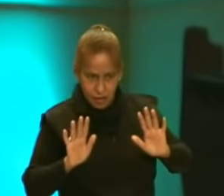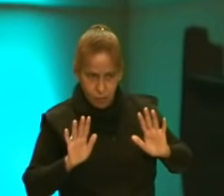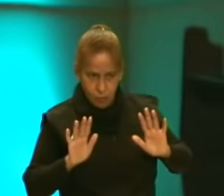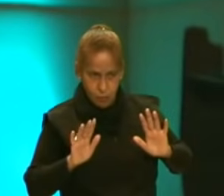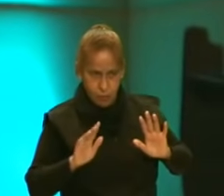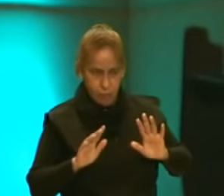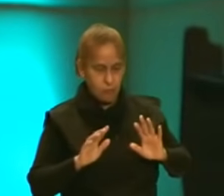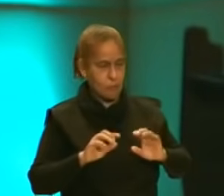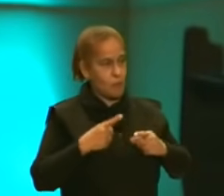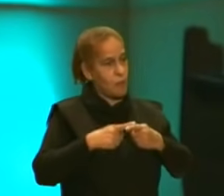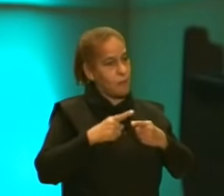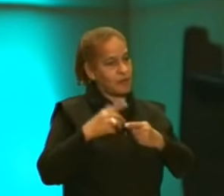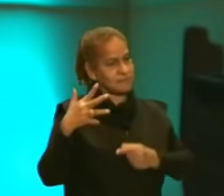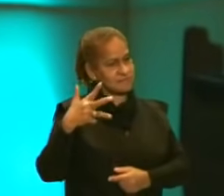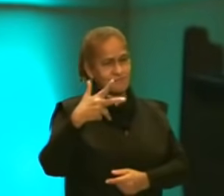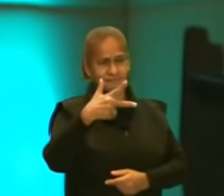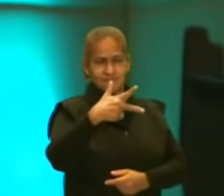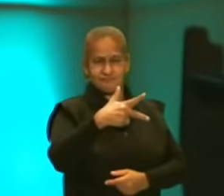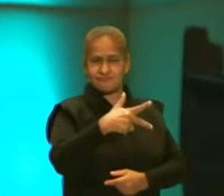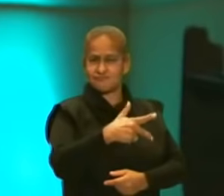estão permeadas